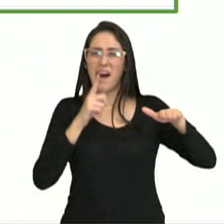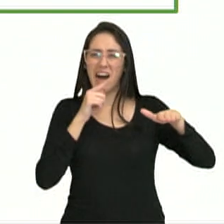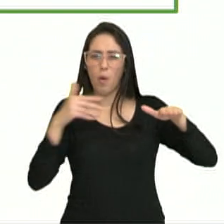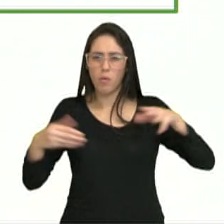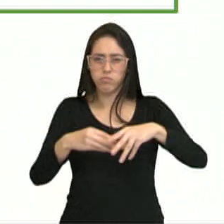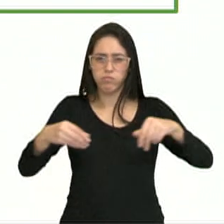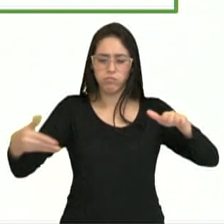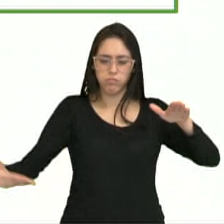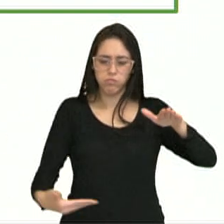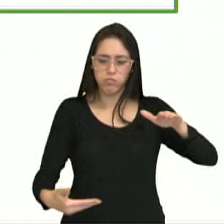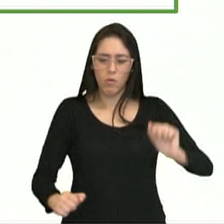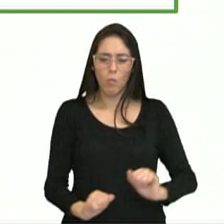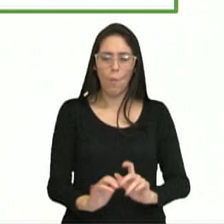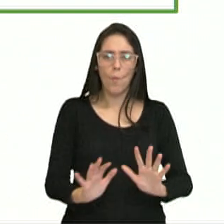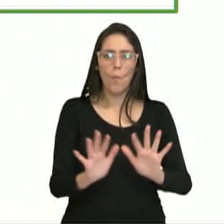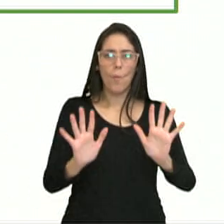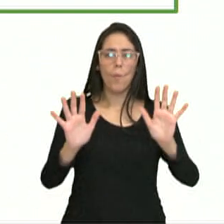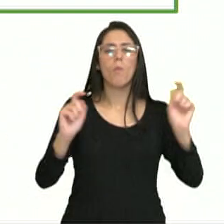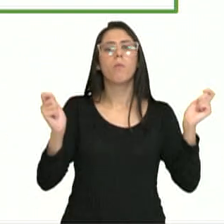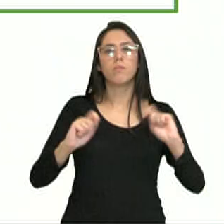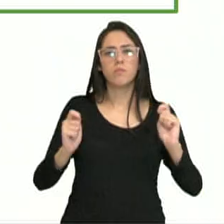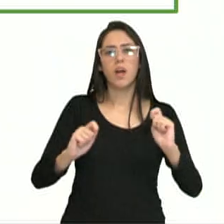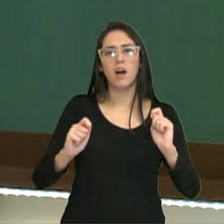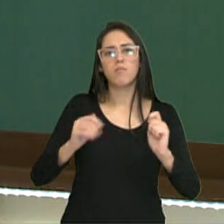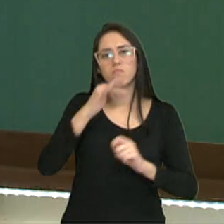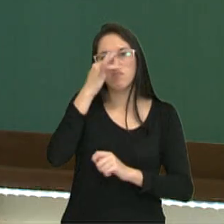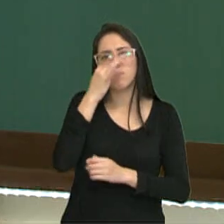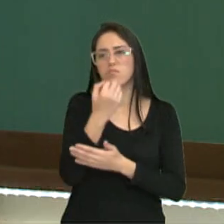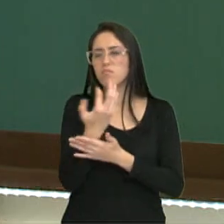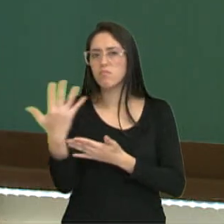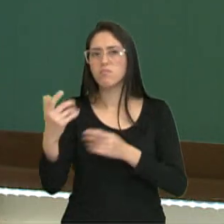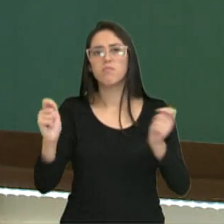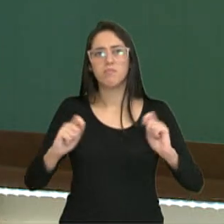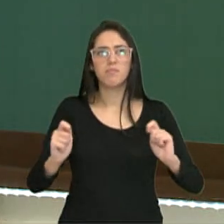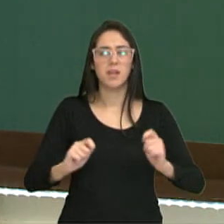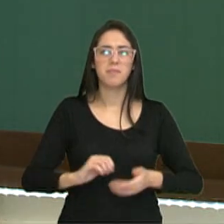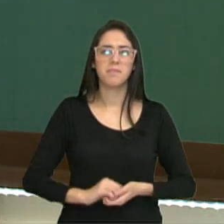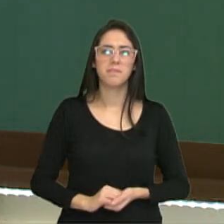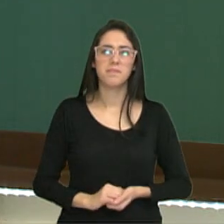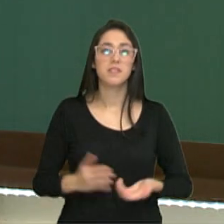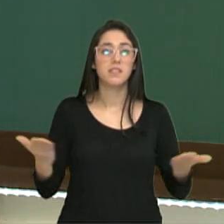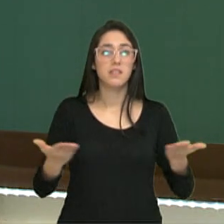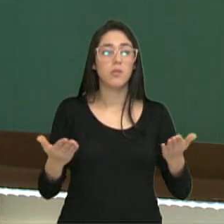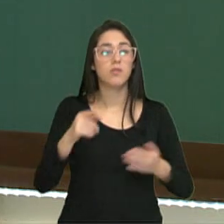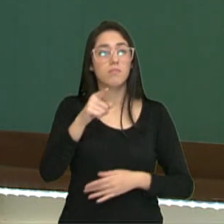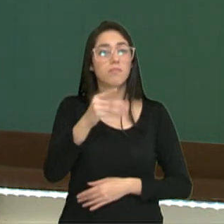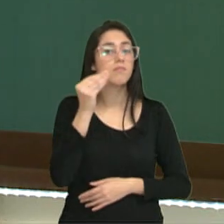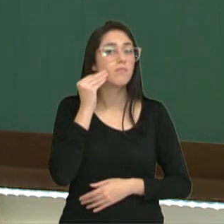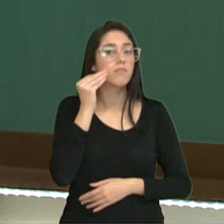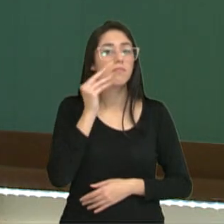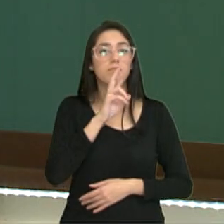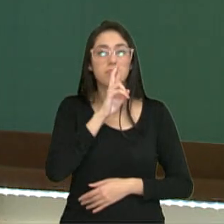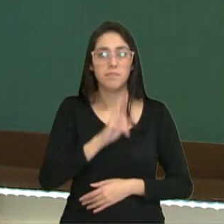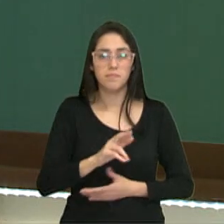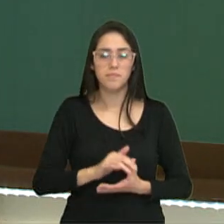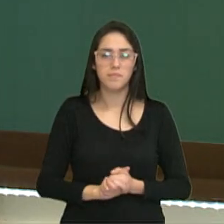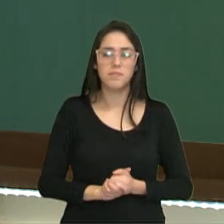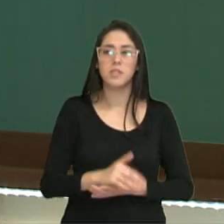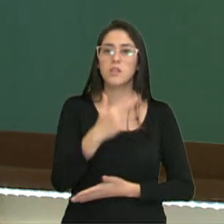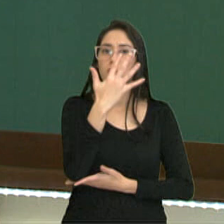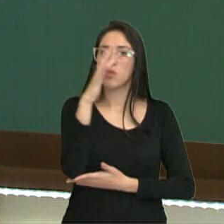e a vegetação consegue florescer. Então, agora é sua vez, em relação às